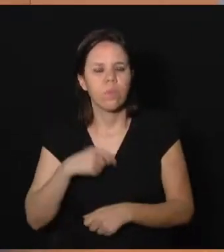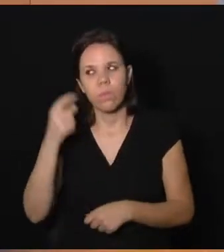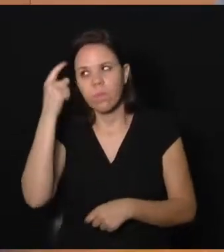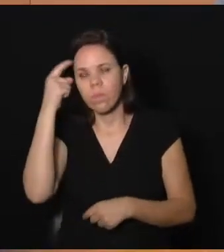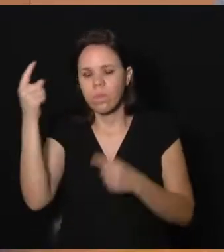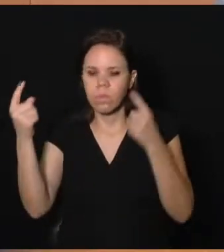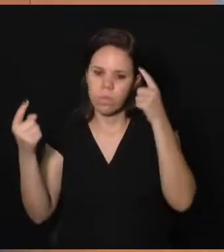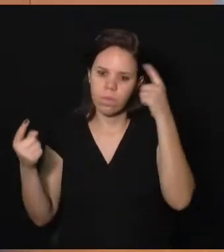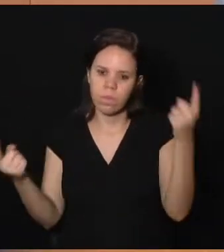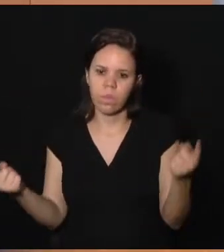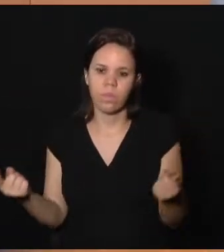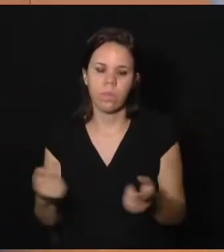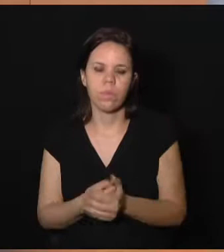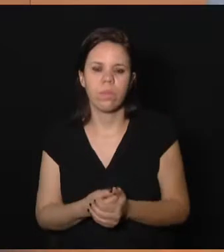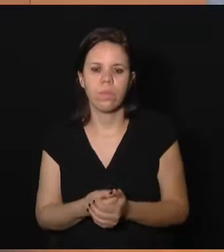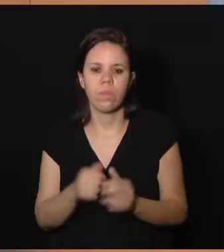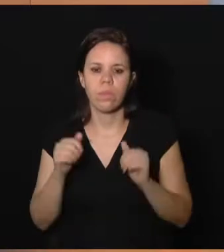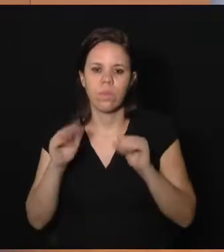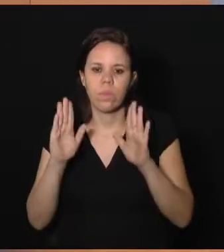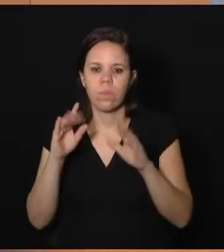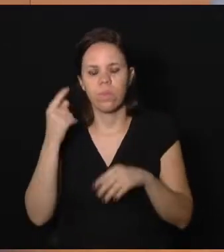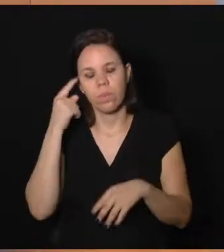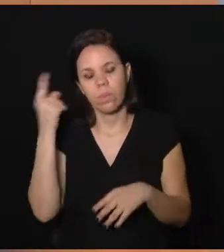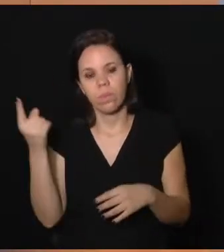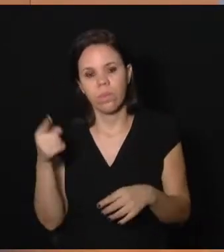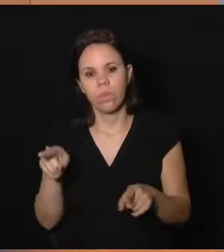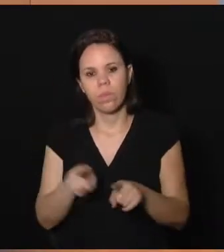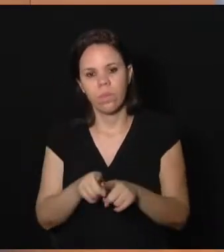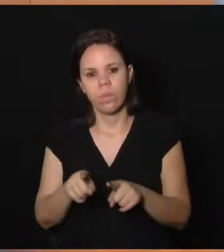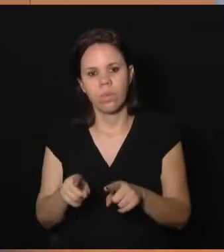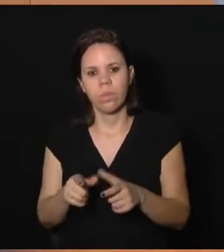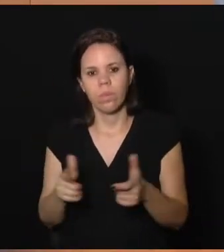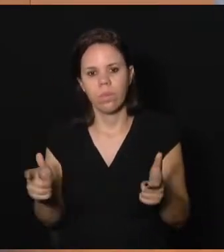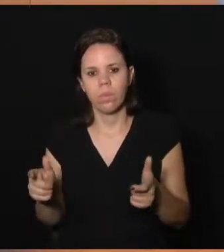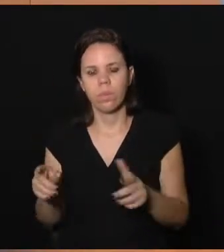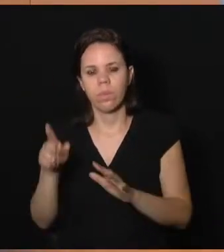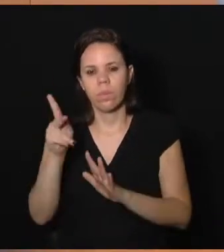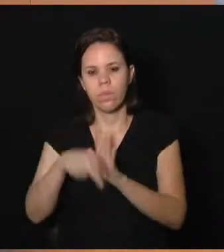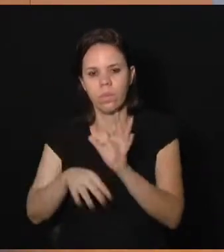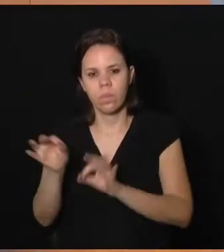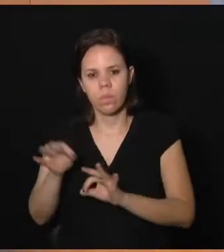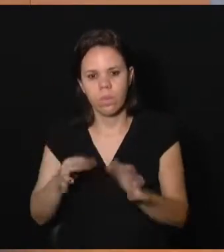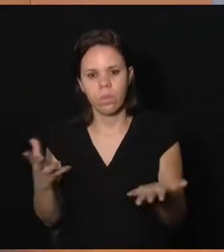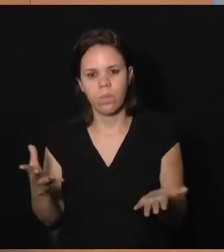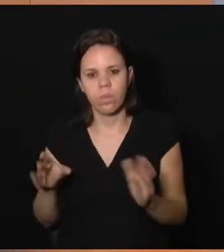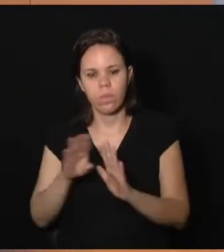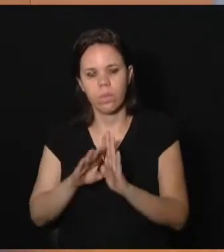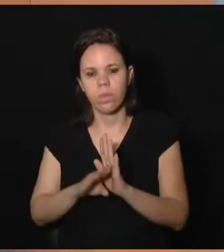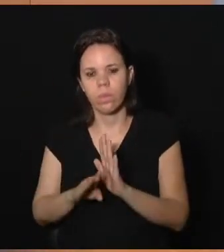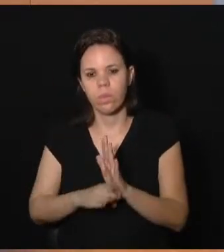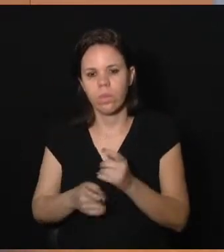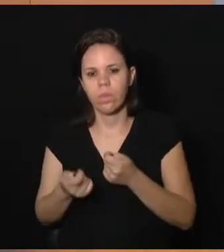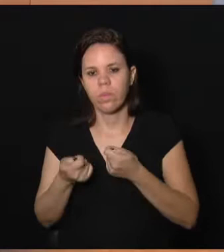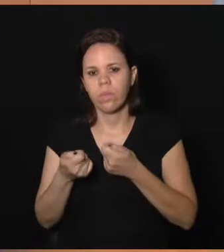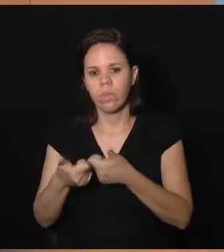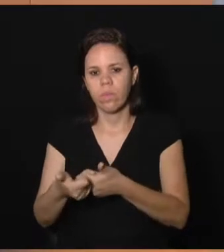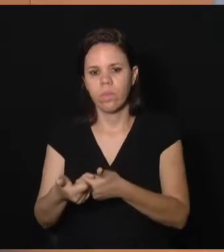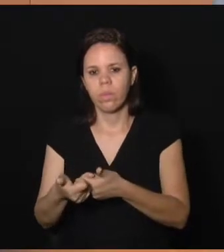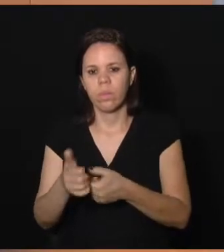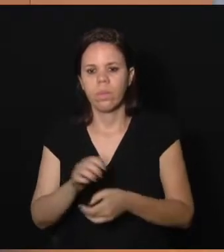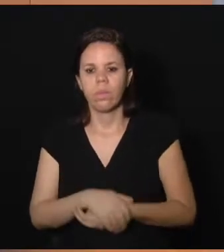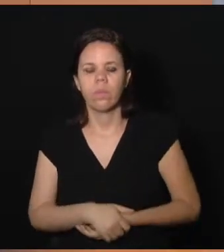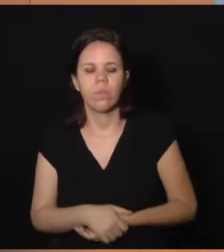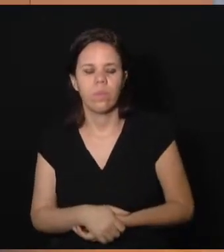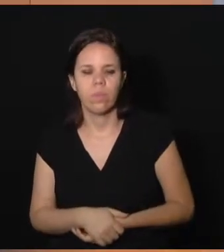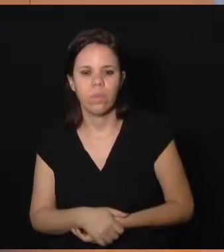Ideias, e mais do que ideias, que elas possam ser geradas projetos e realmente programas que beneficiem